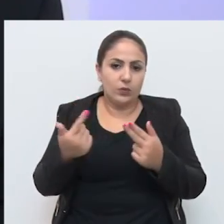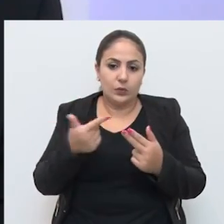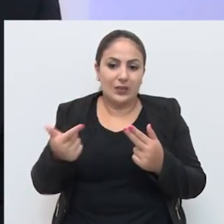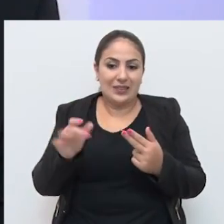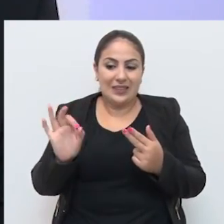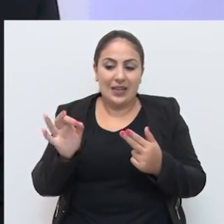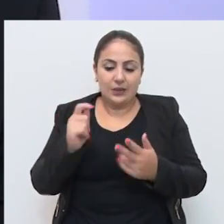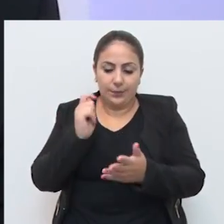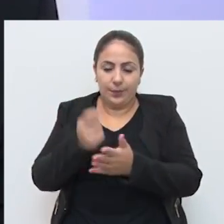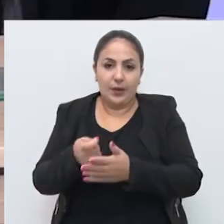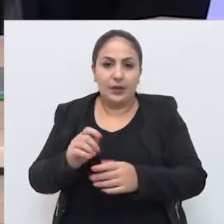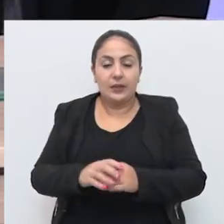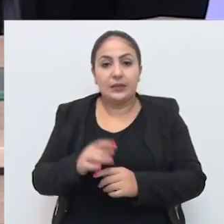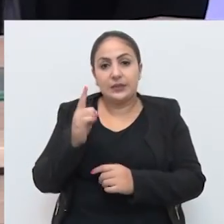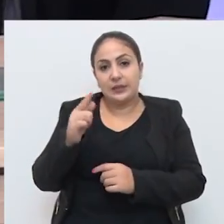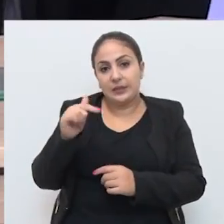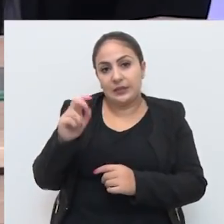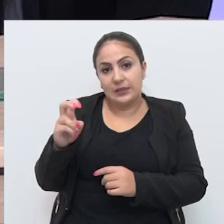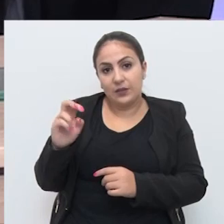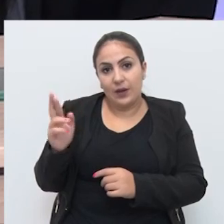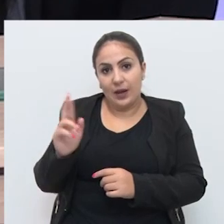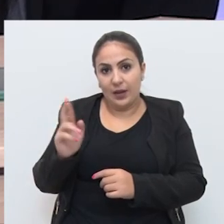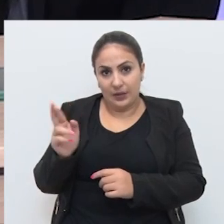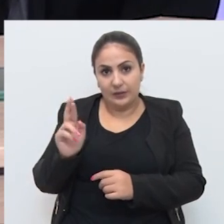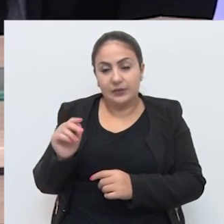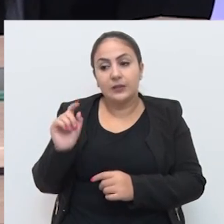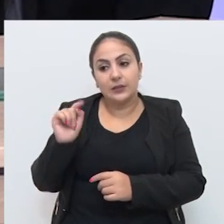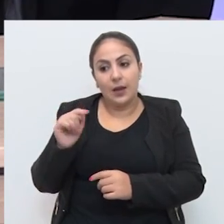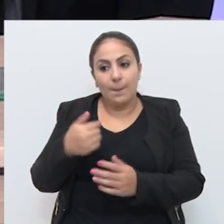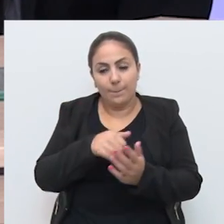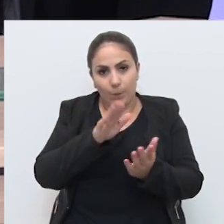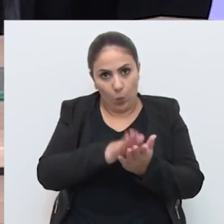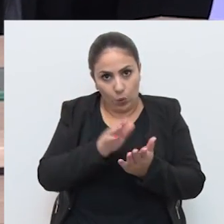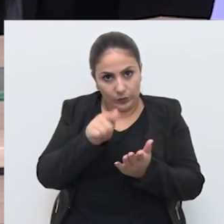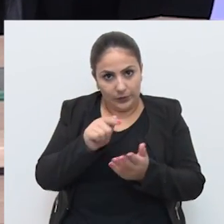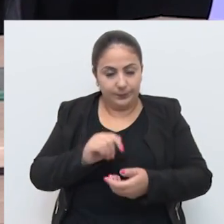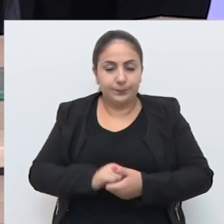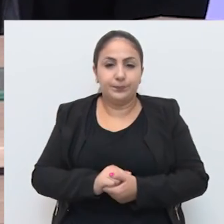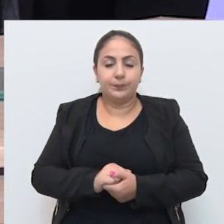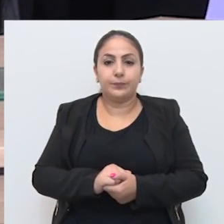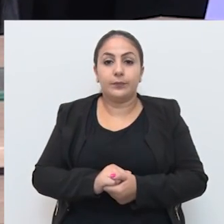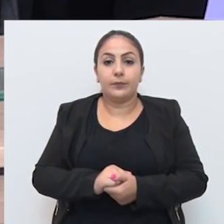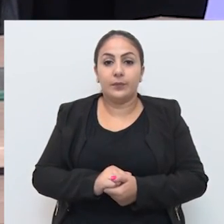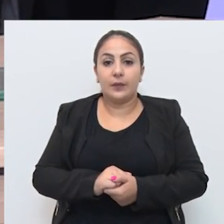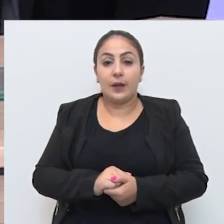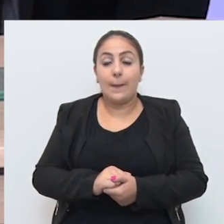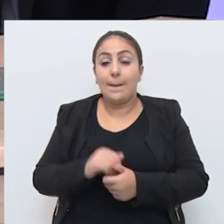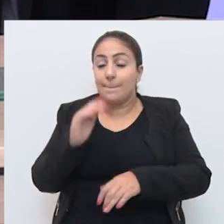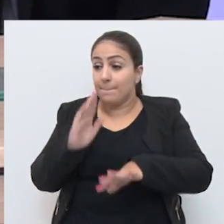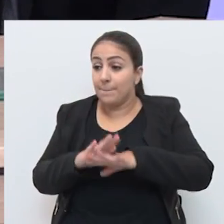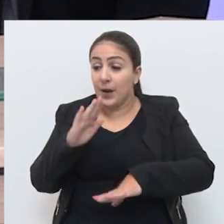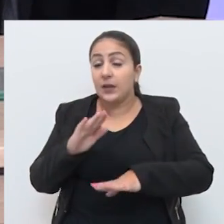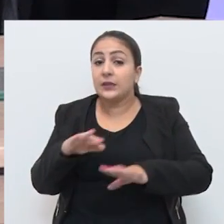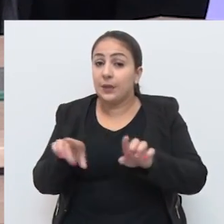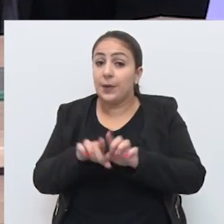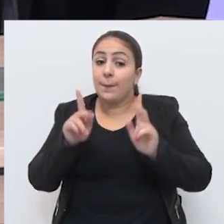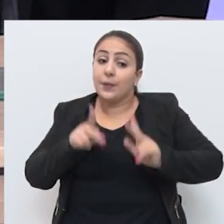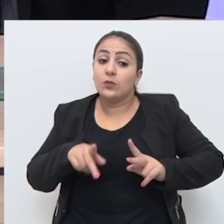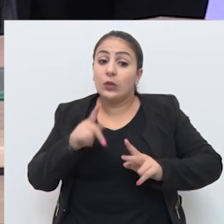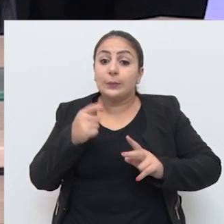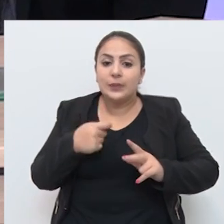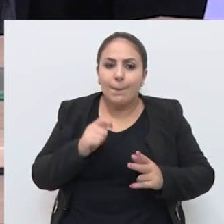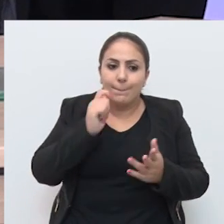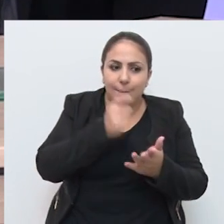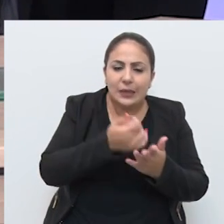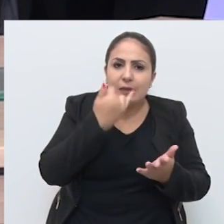pagar. Esses casos, R$ 165,70, tá? Essa é a multa. Além desses casos, quem tem